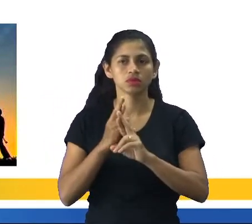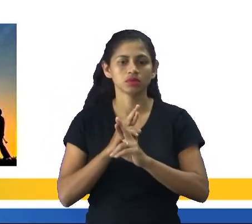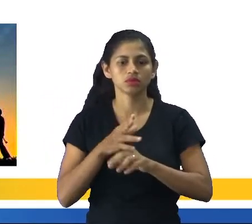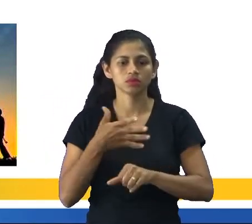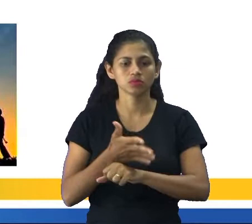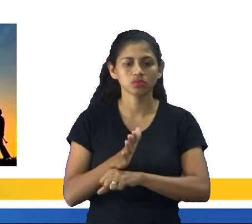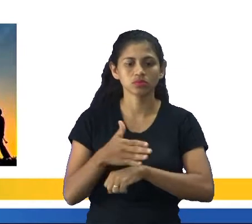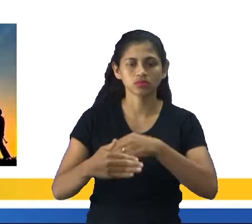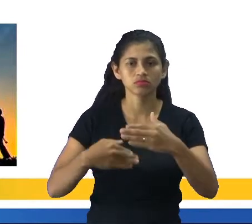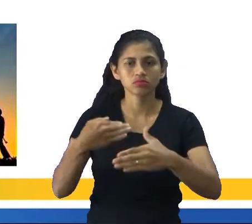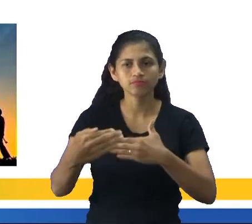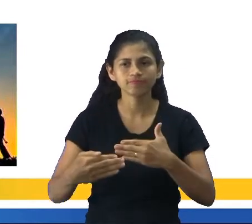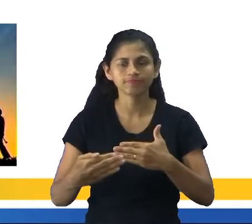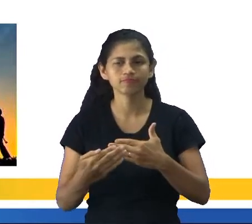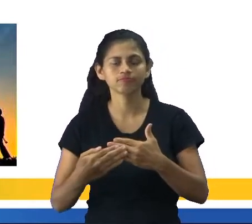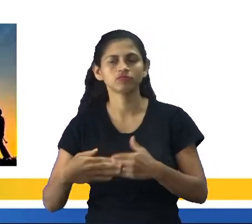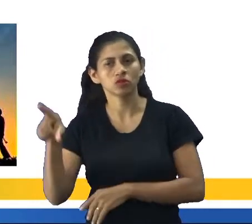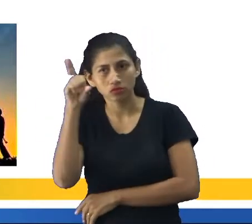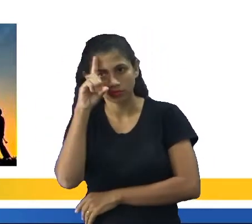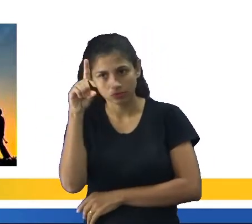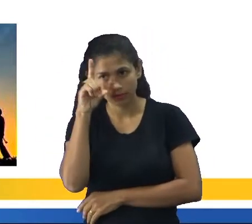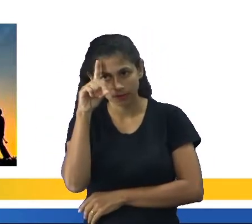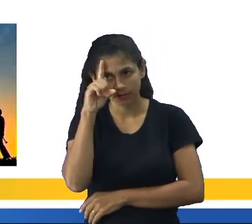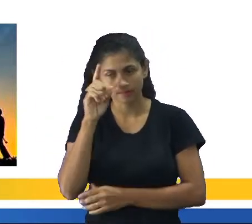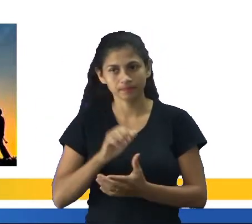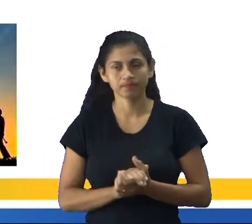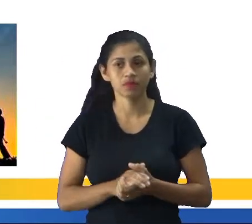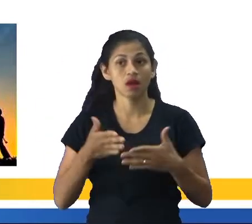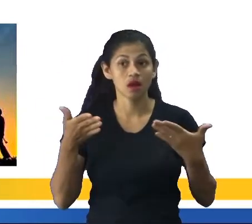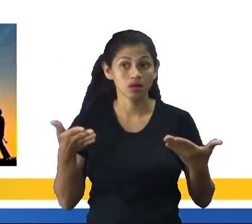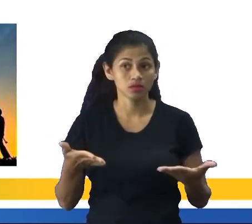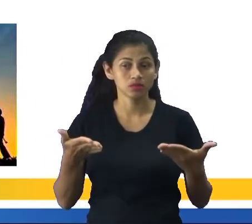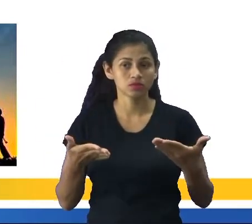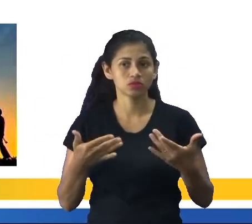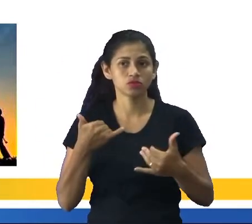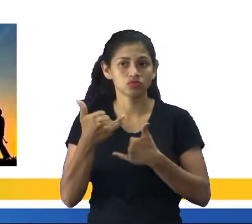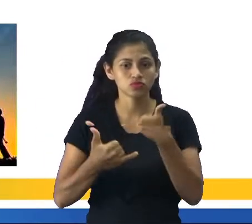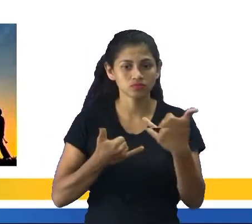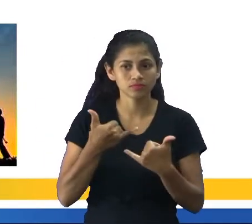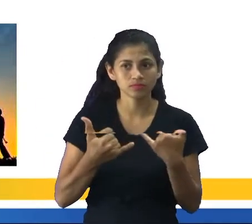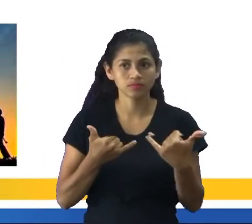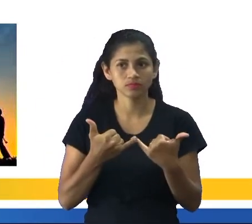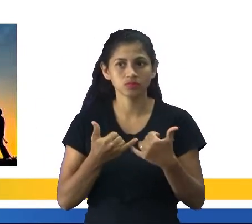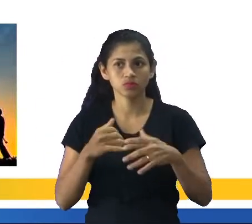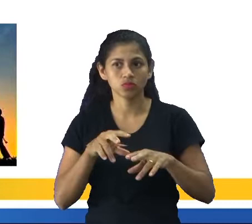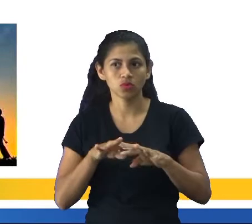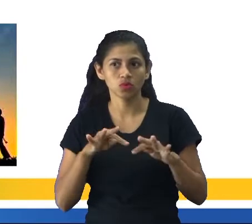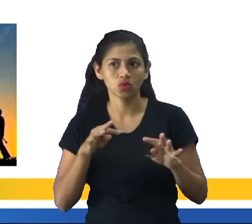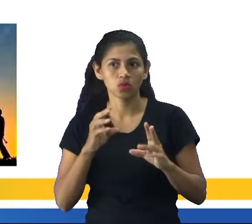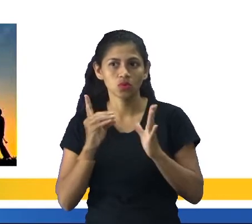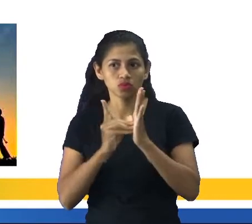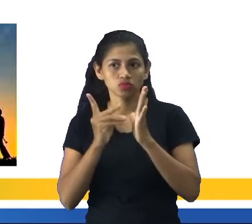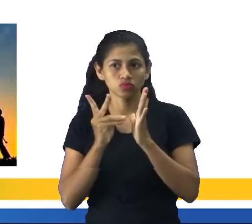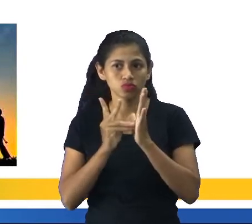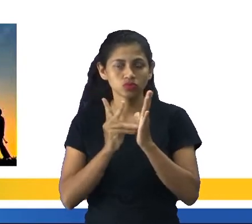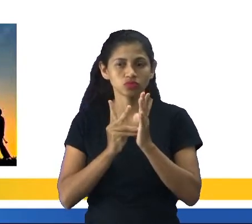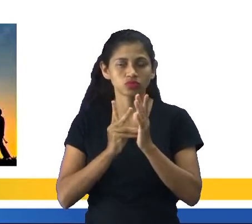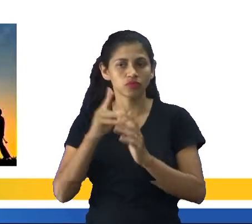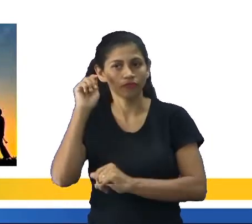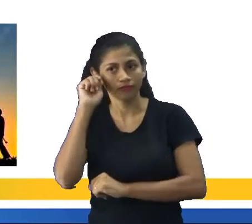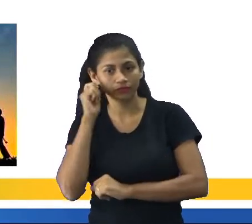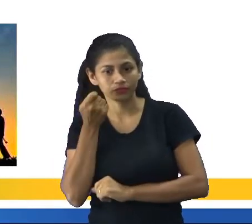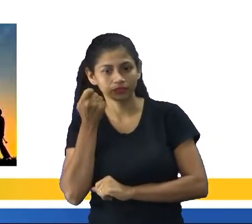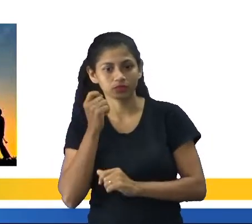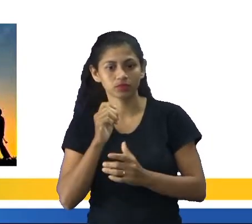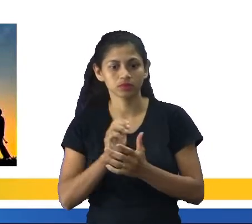que desenvolvemos no nosso cotidiano. Sendo assim, os jogos e brincadeiras no contexto indígena ou africano são